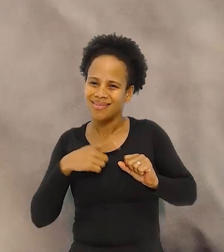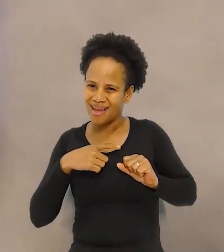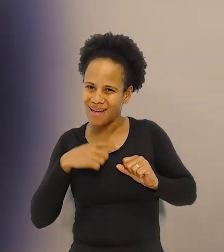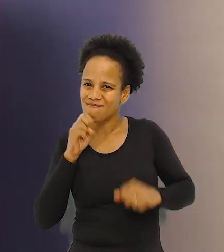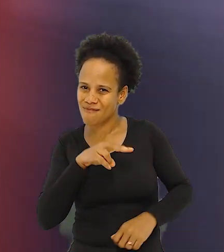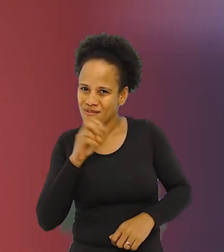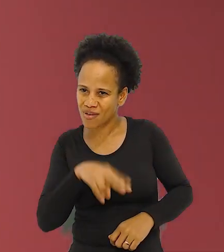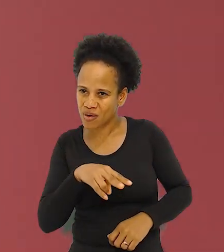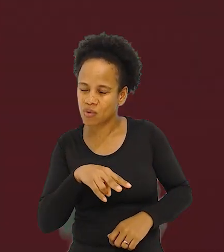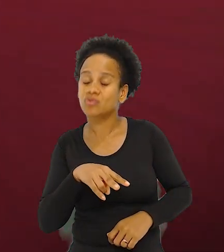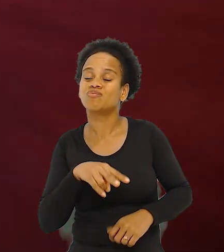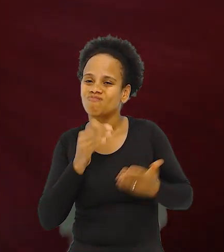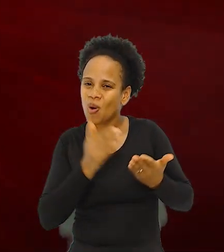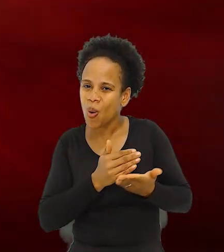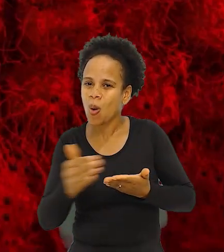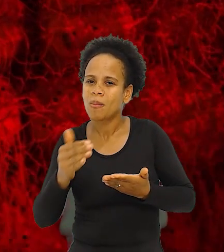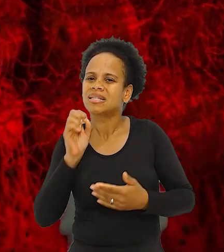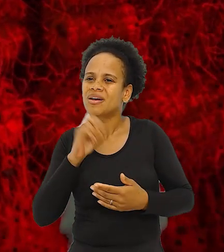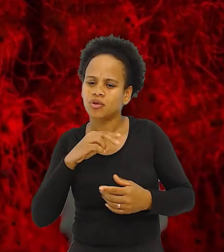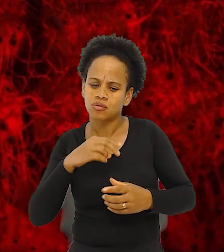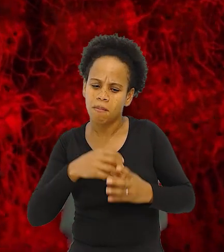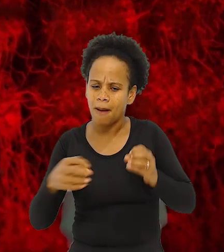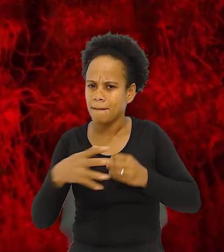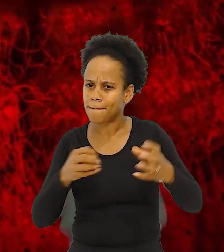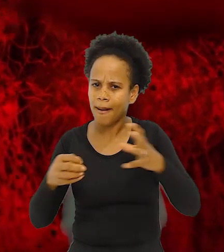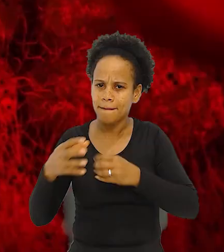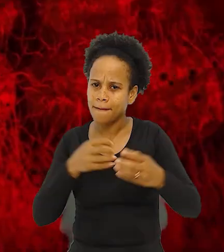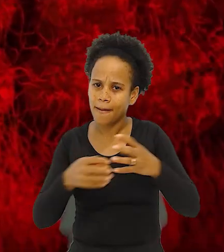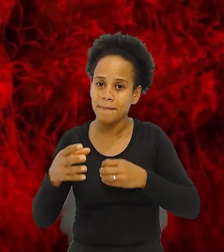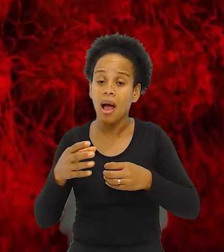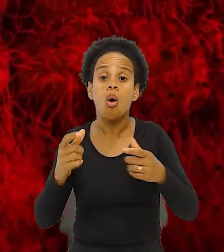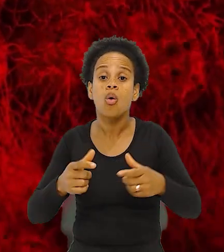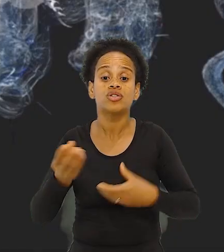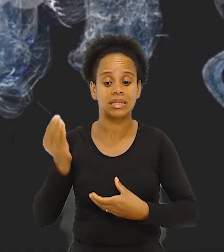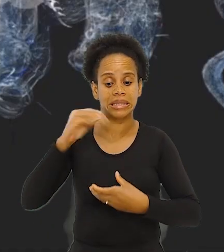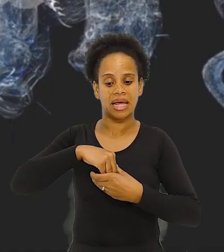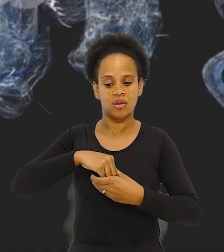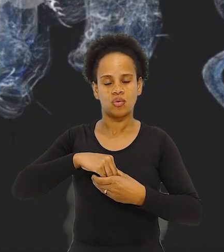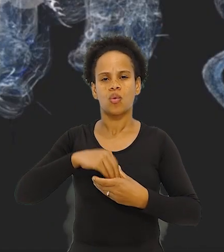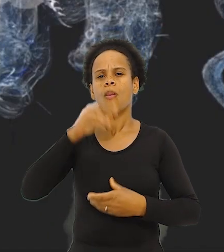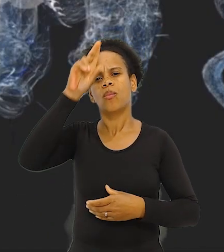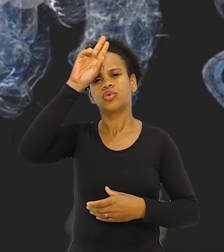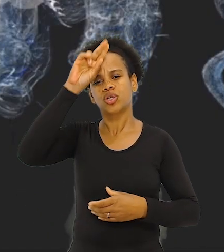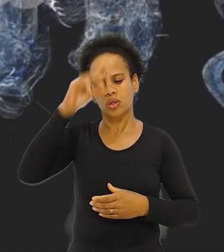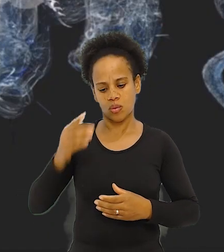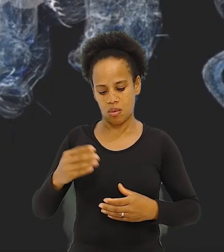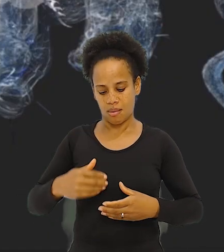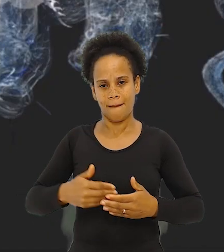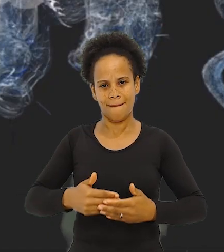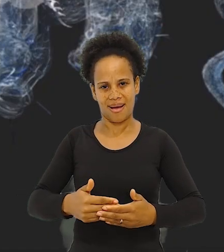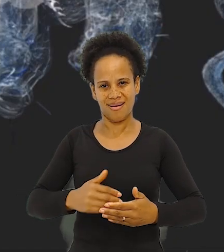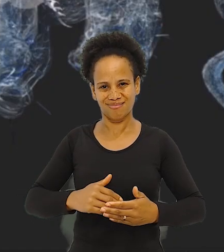a replicação do vírus da febre amarela no estômago do mosquito. Antes das partículas virais